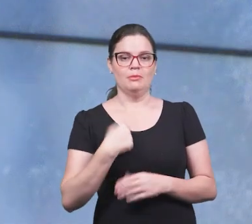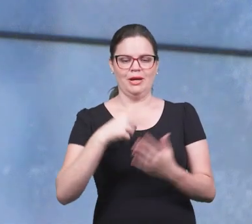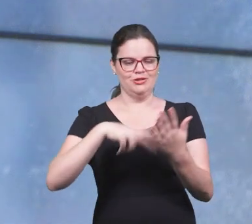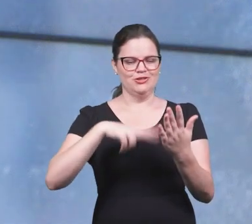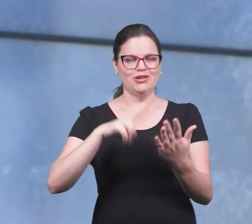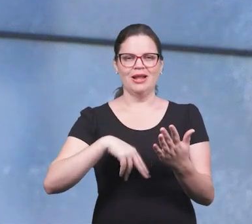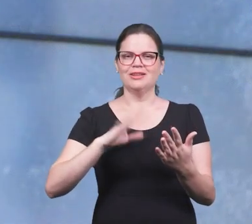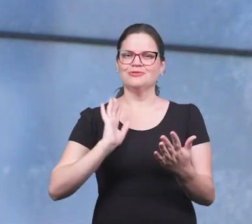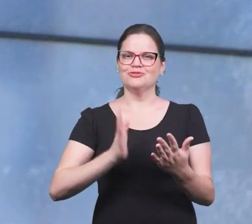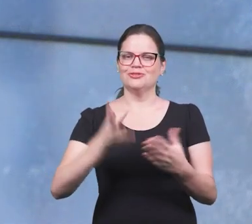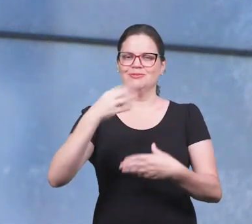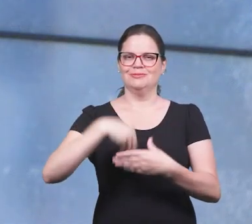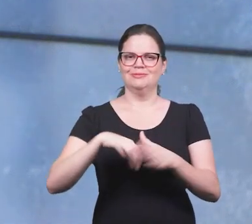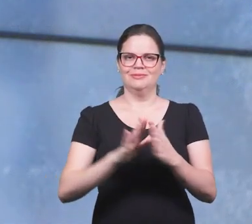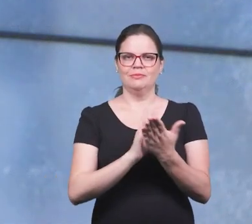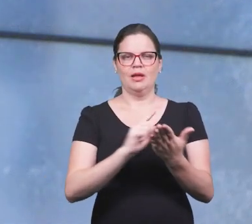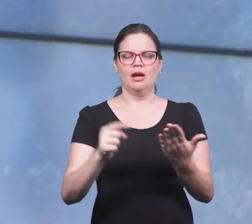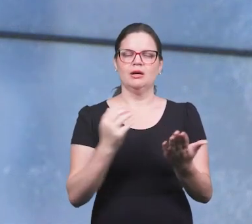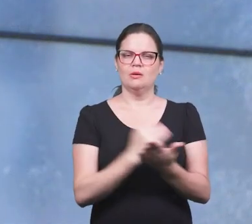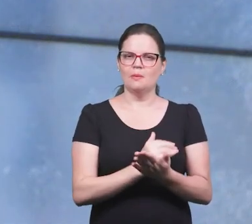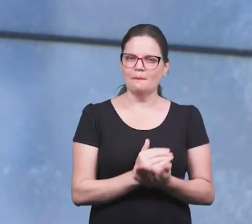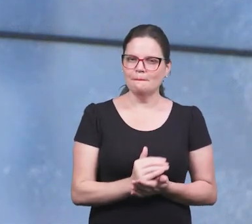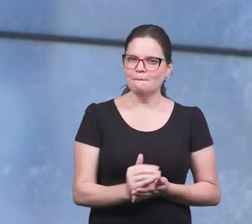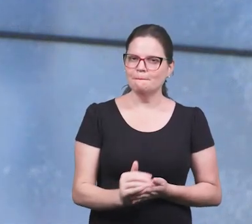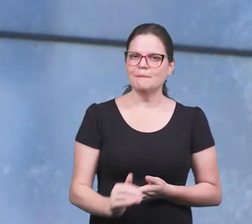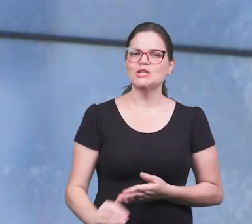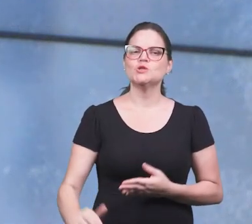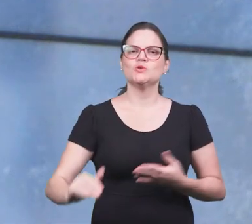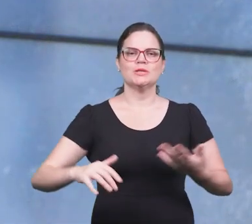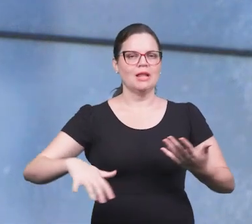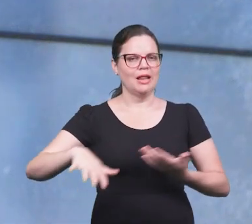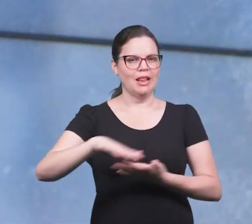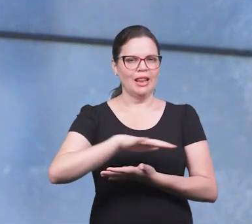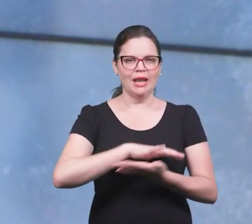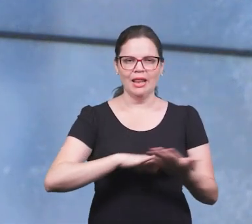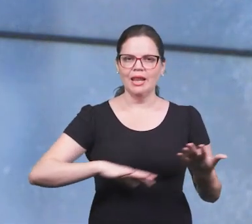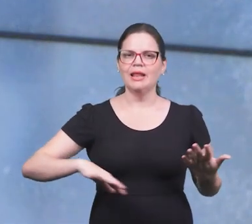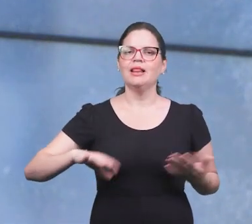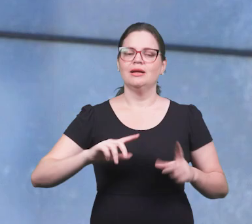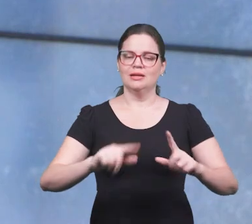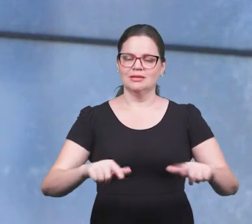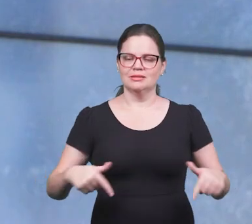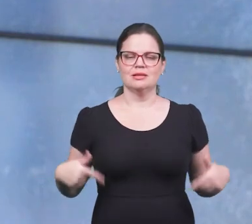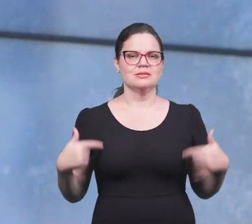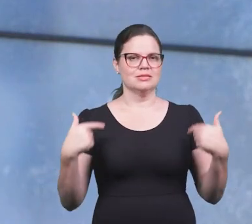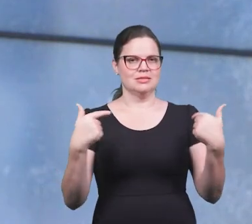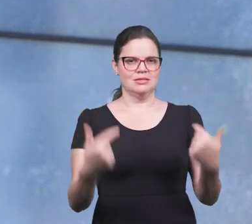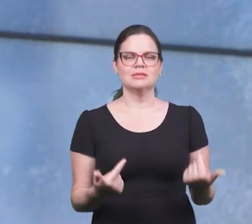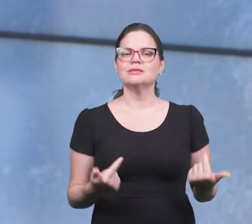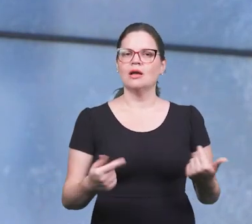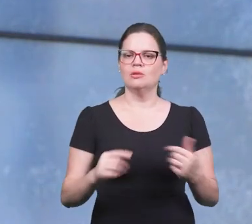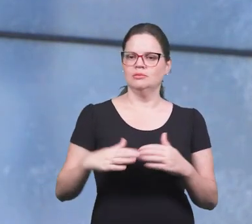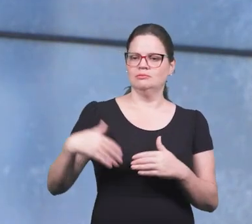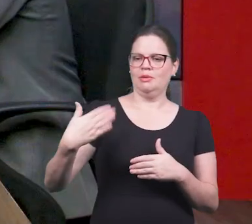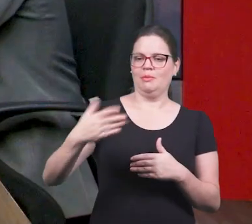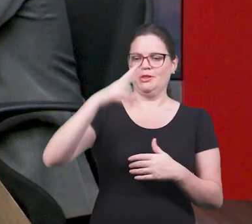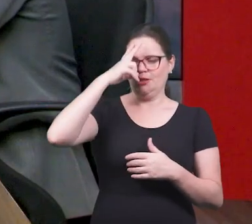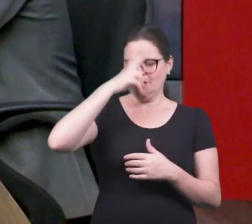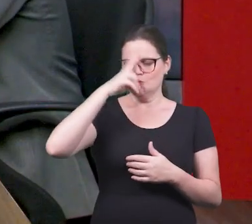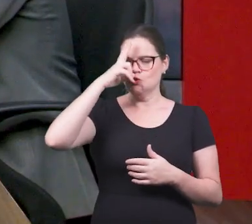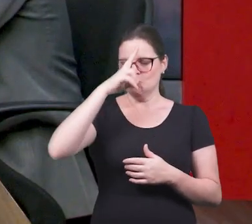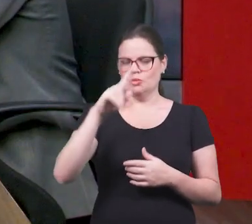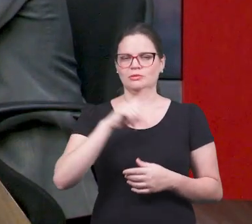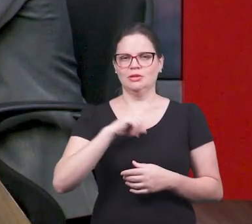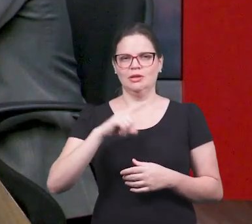dessa maneira começou esse movimento grandioso que tomou grandes proporções no decorrer da história.